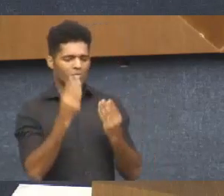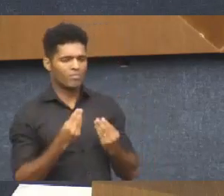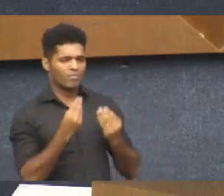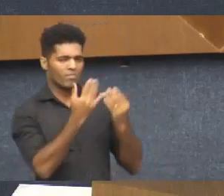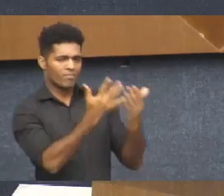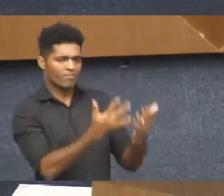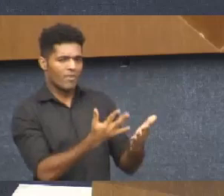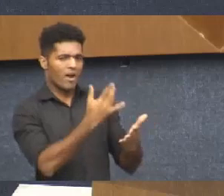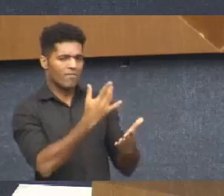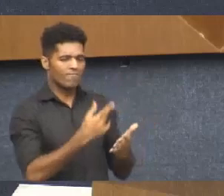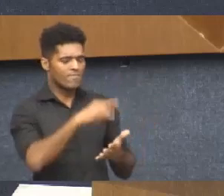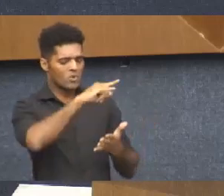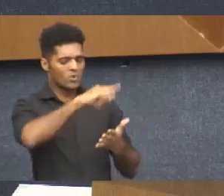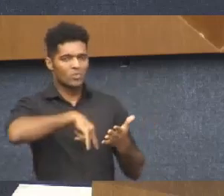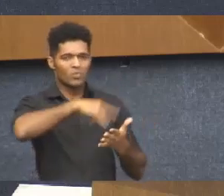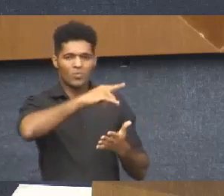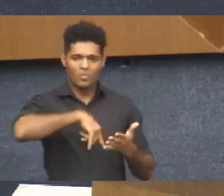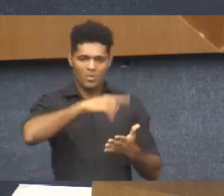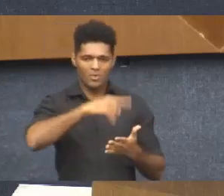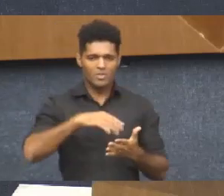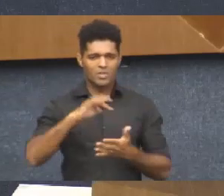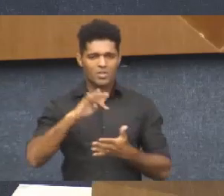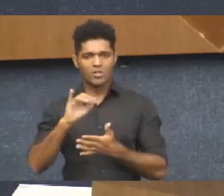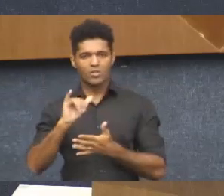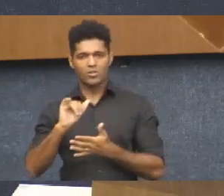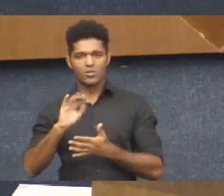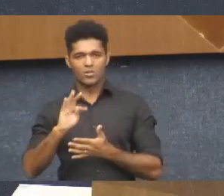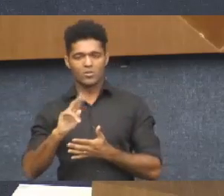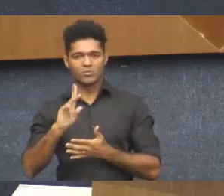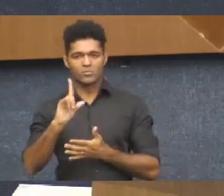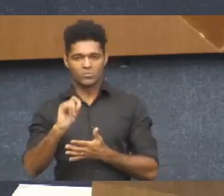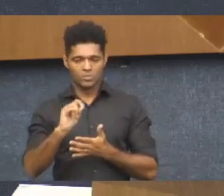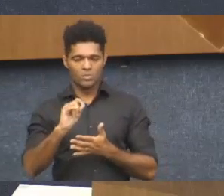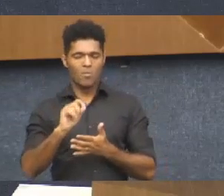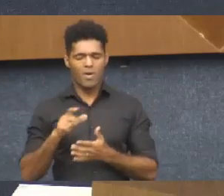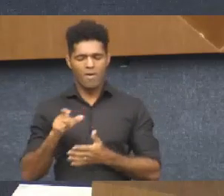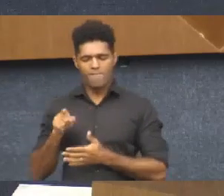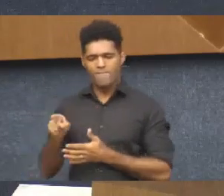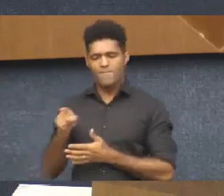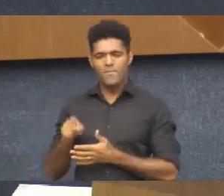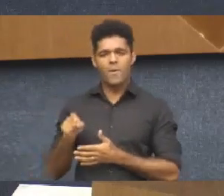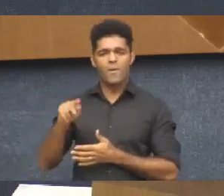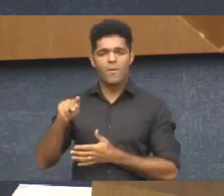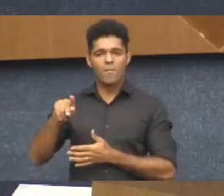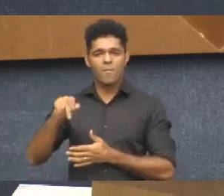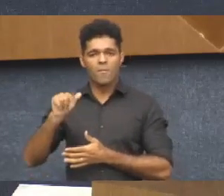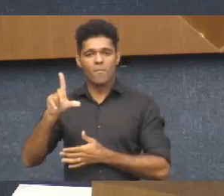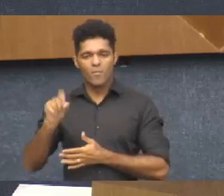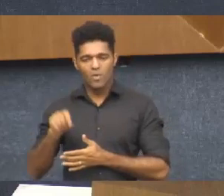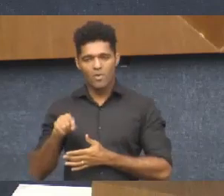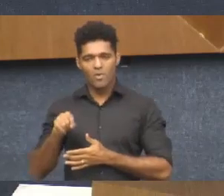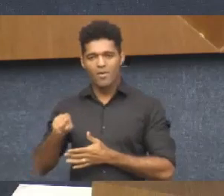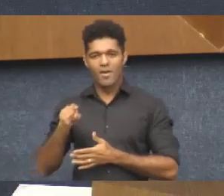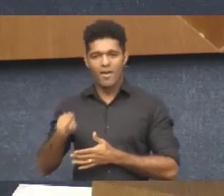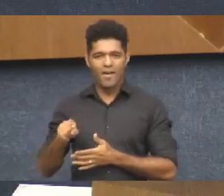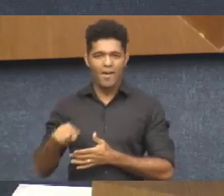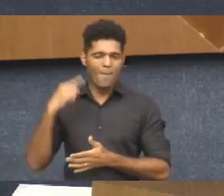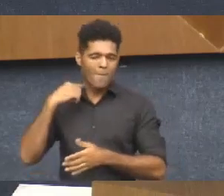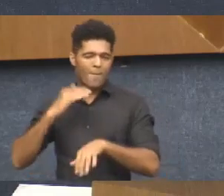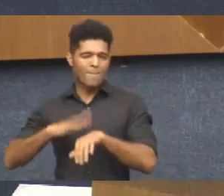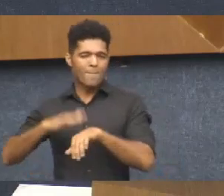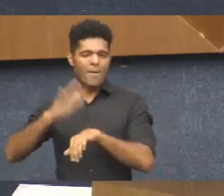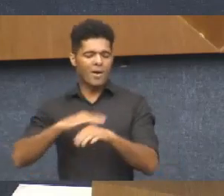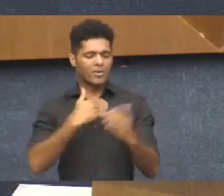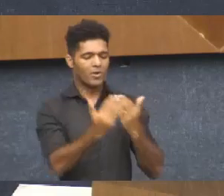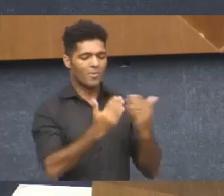dar essa honraria do título de cidadania honorária para o Paulo, porque ele tem sido mais mineiro do que muitos mineiros